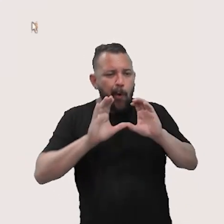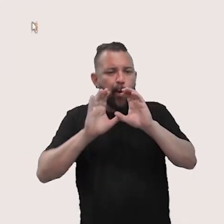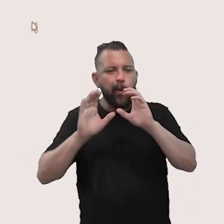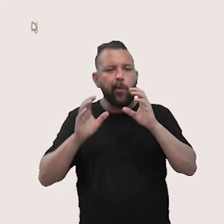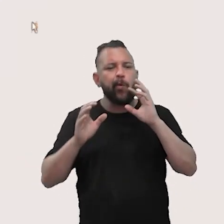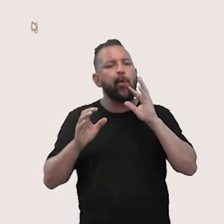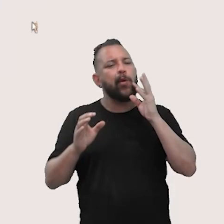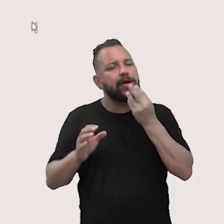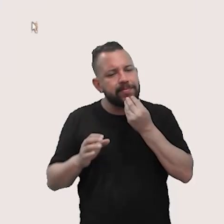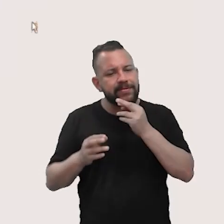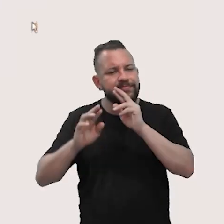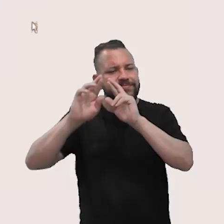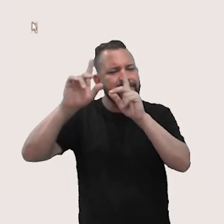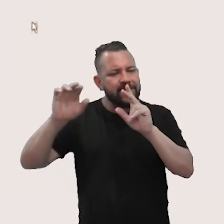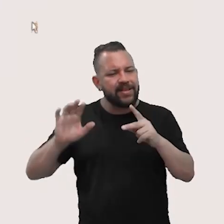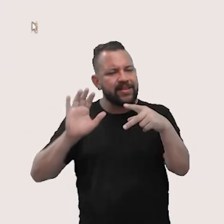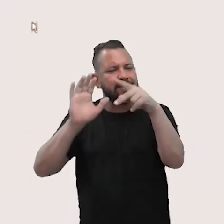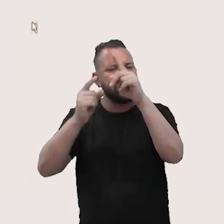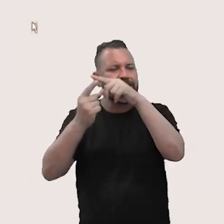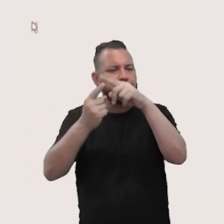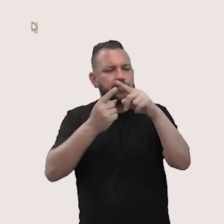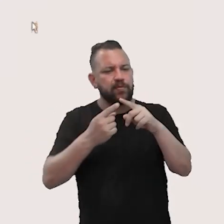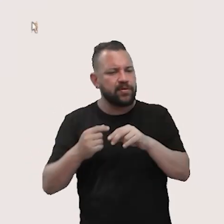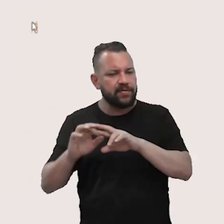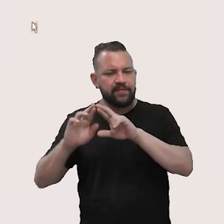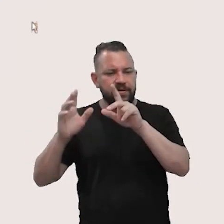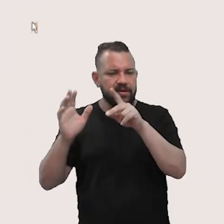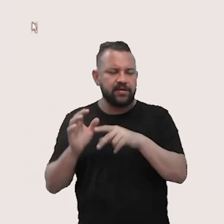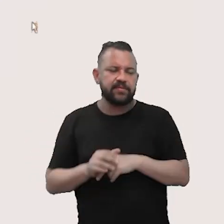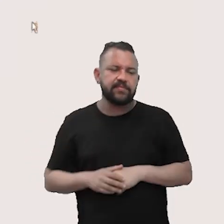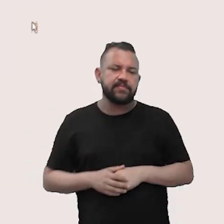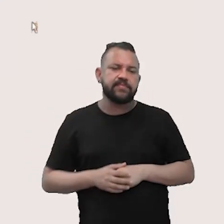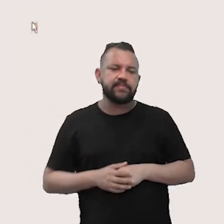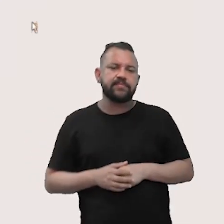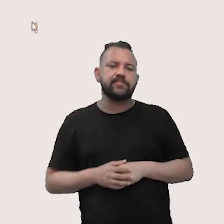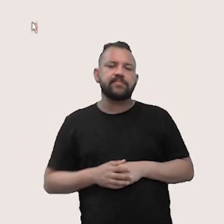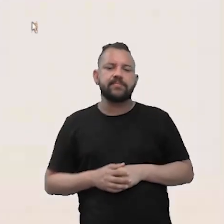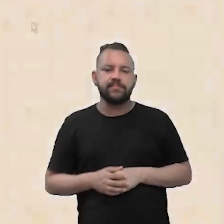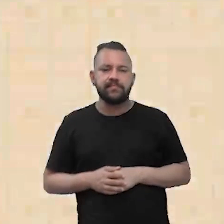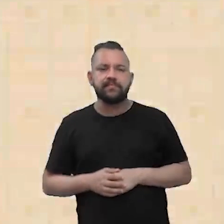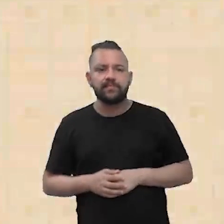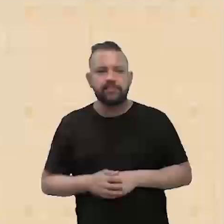de atuação e sistema de comunicação. Vem comigo, fera.